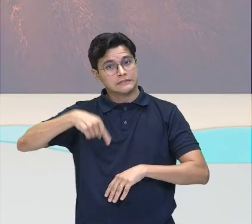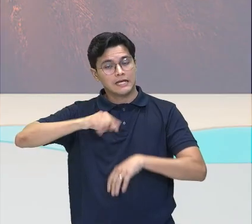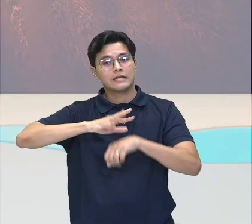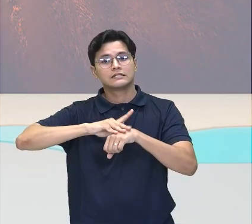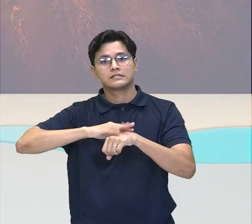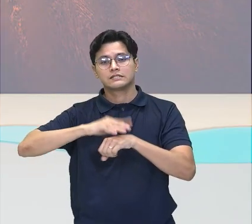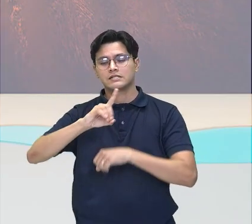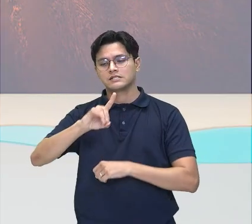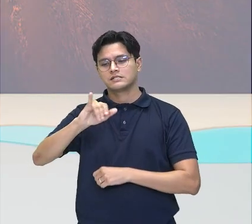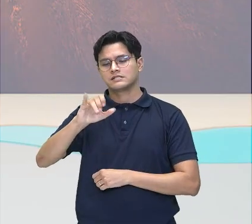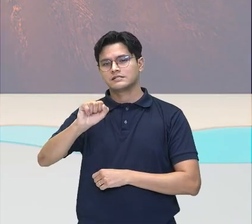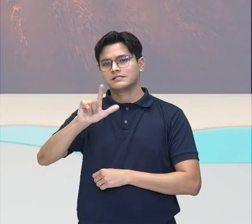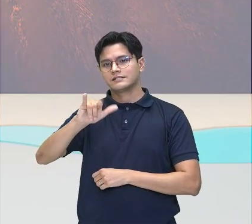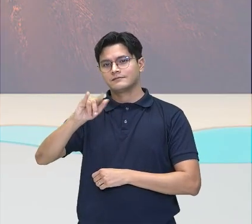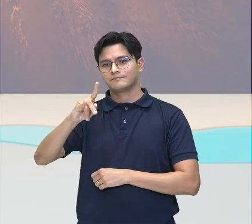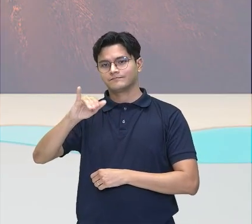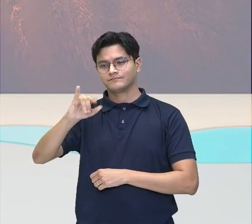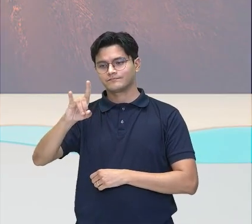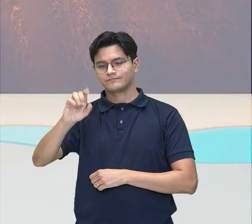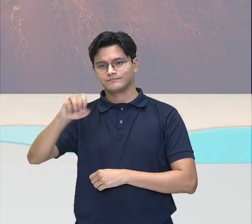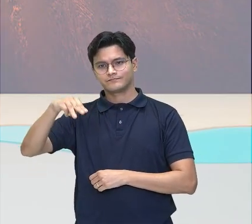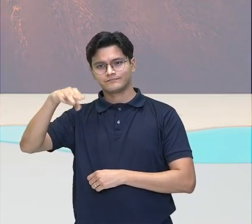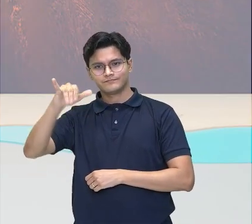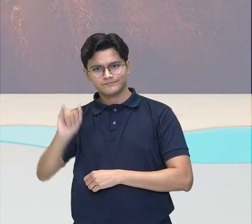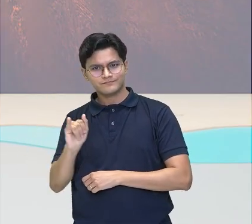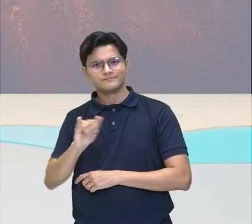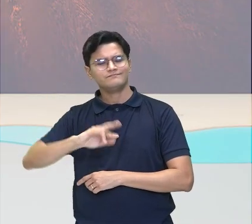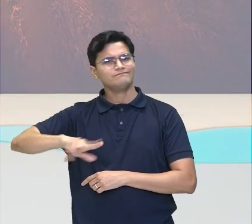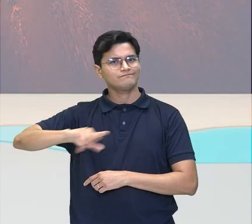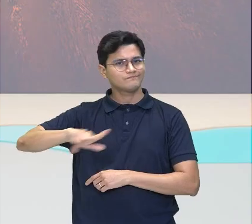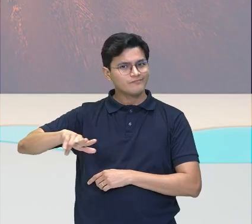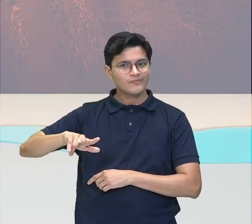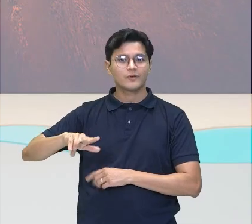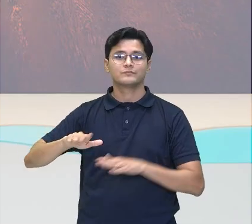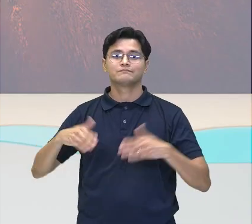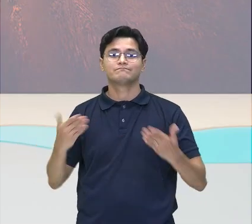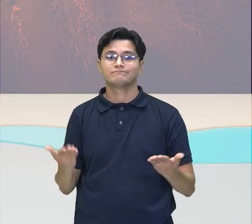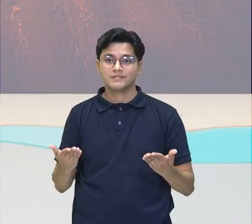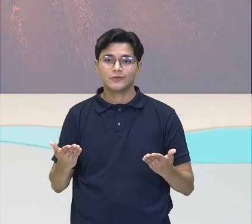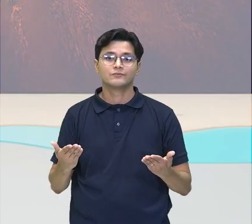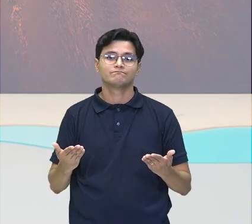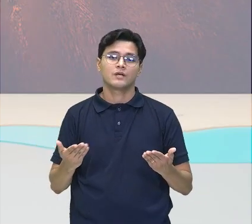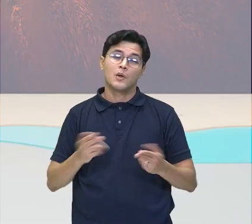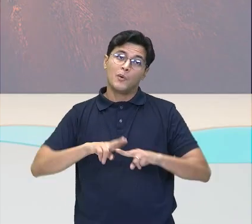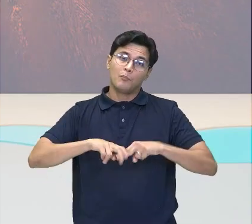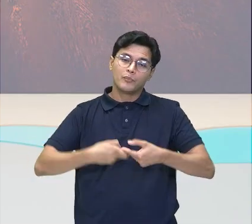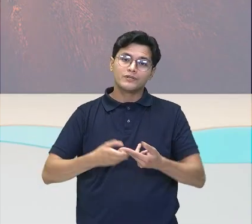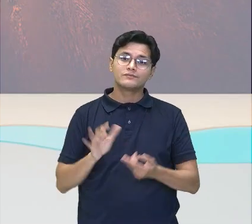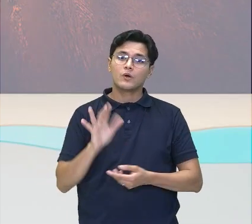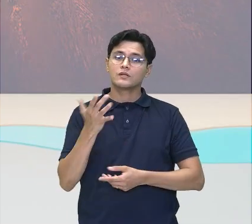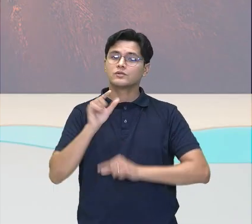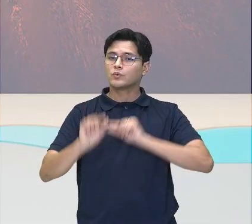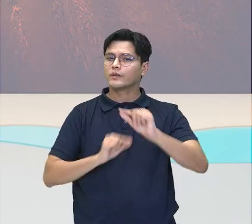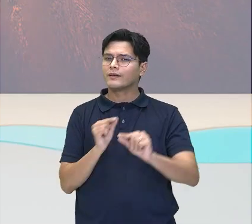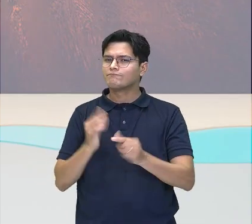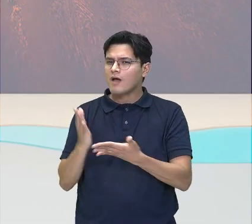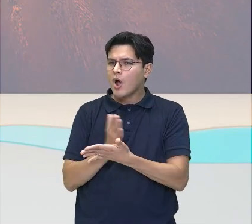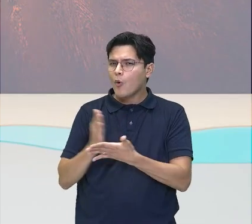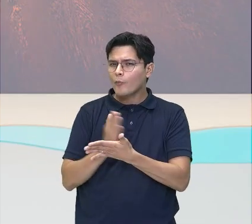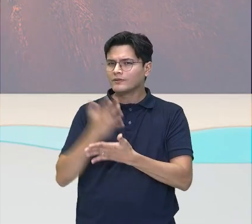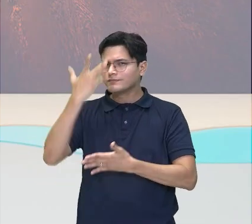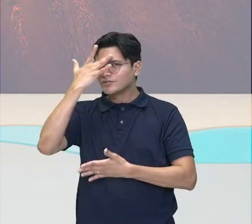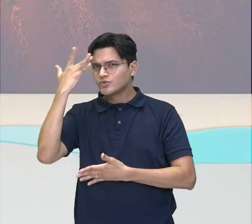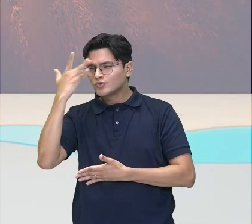só descobrem quando tem um mal súbito. Então, por isso que é importante a gente manter os hábitos